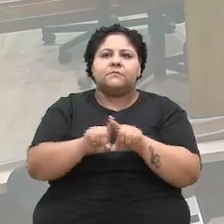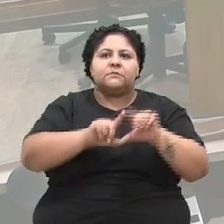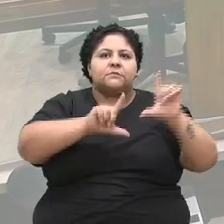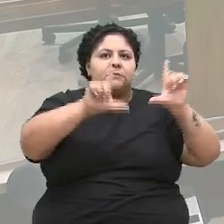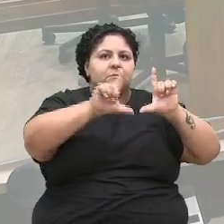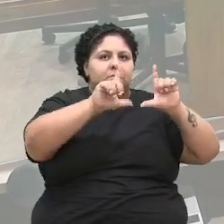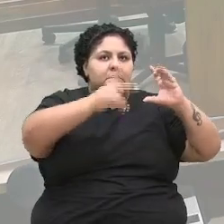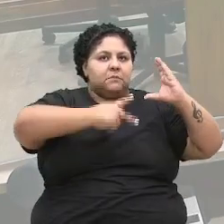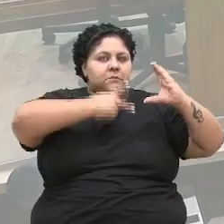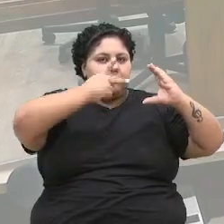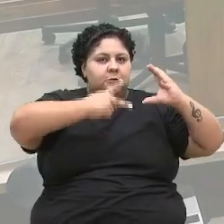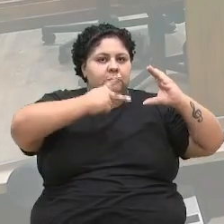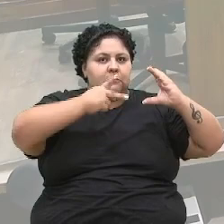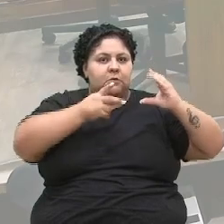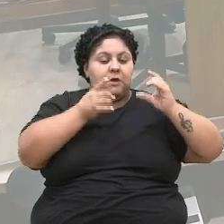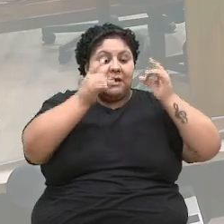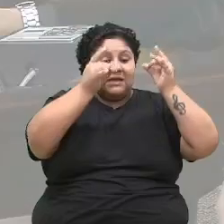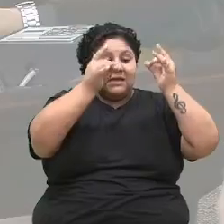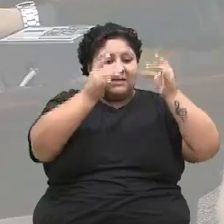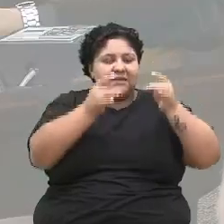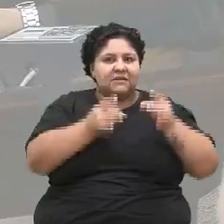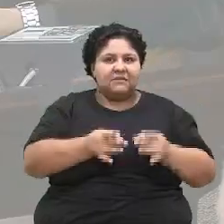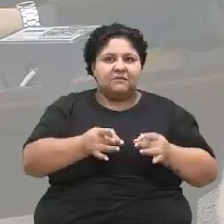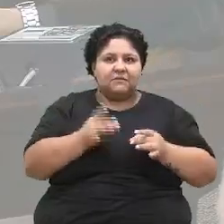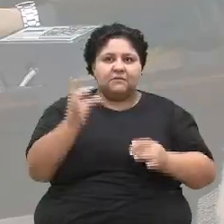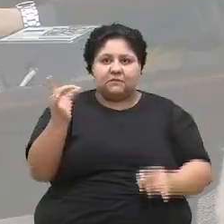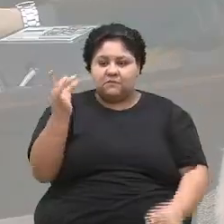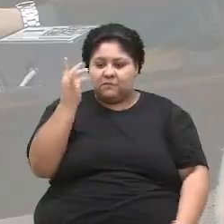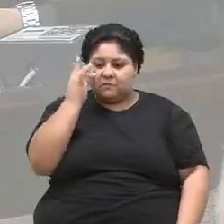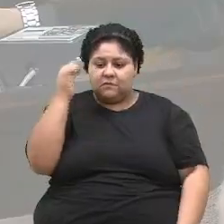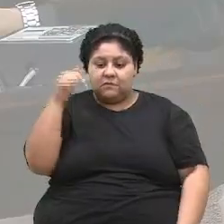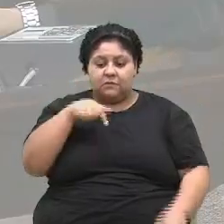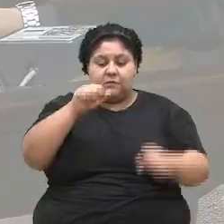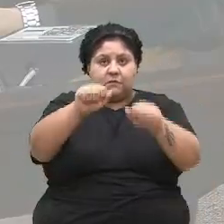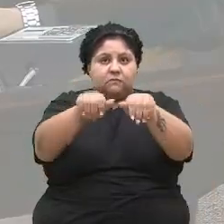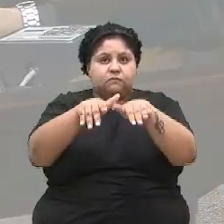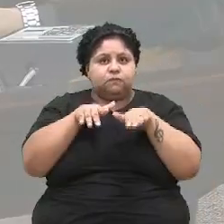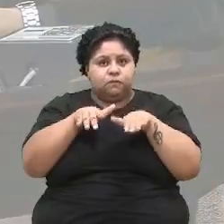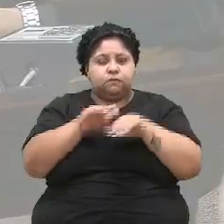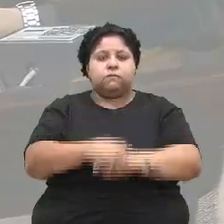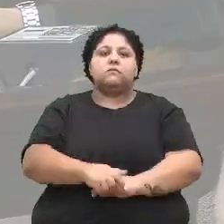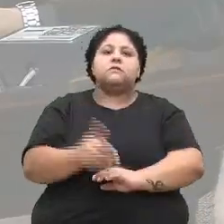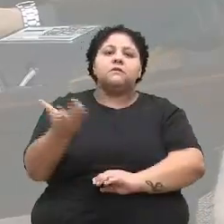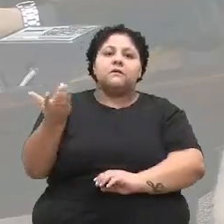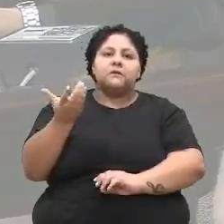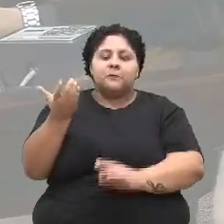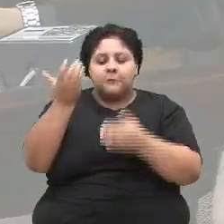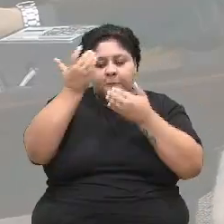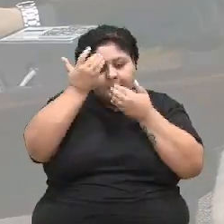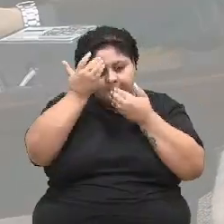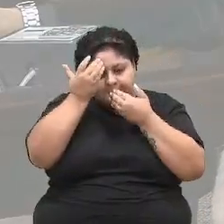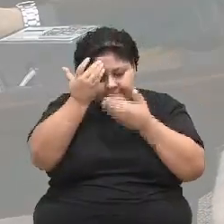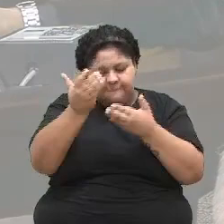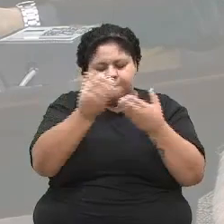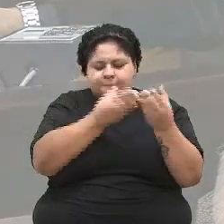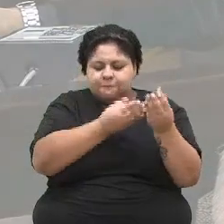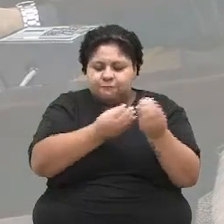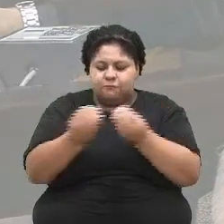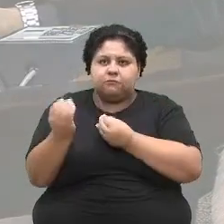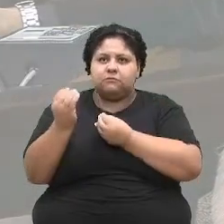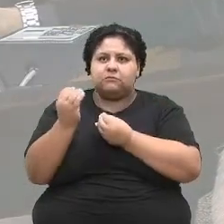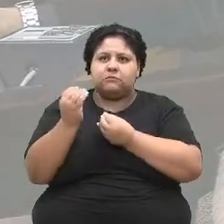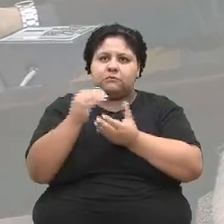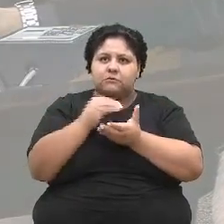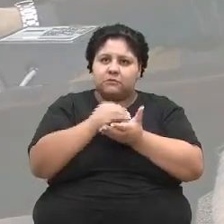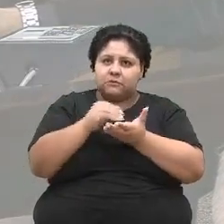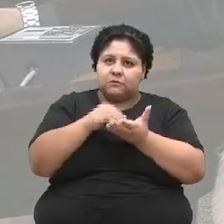Câmara, e em especial aos presentes aqui neste plenário. Quero aqui agradecer imensamente o secretário